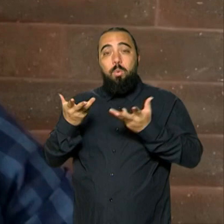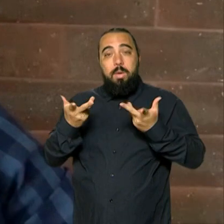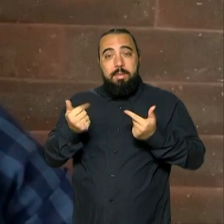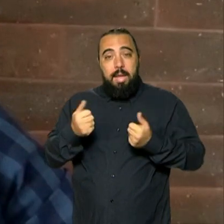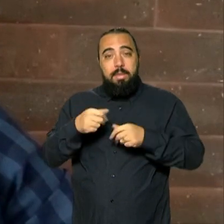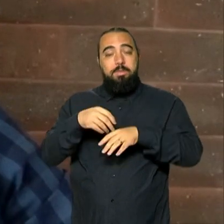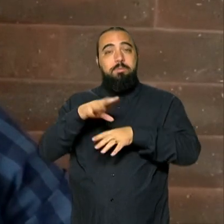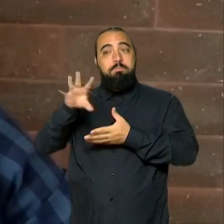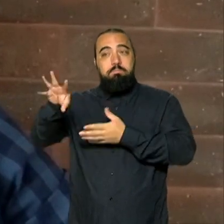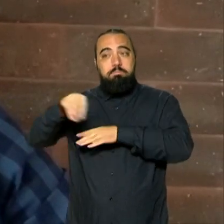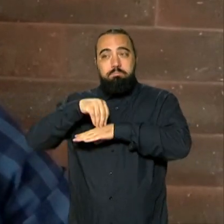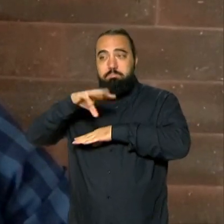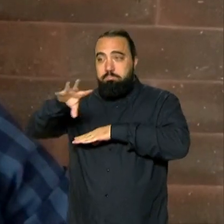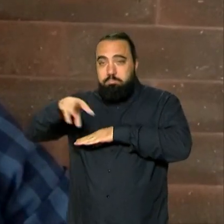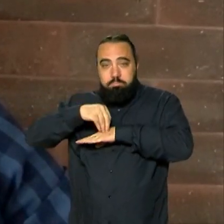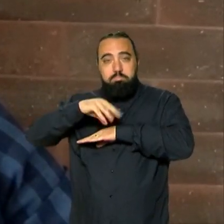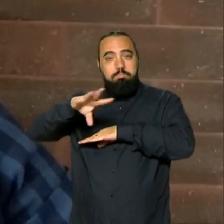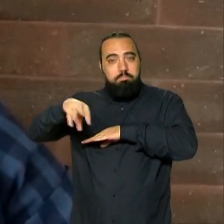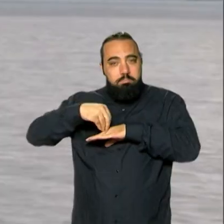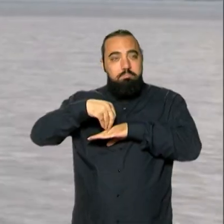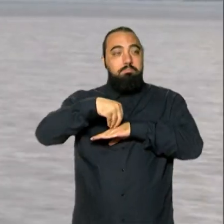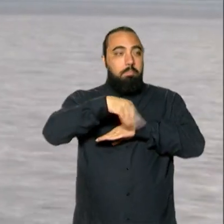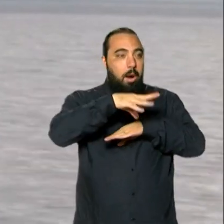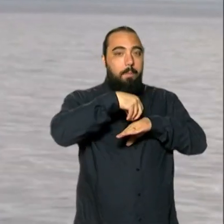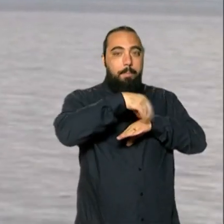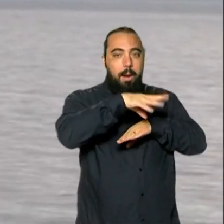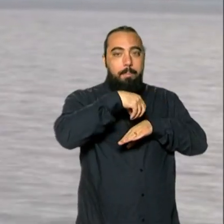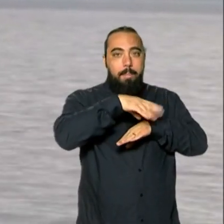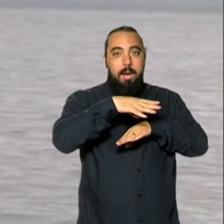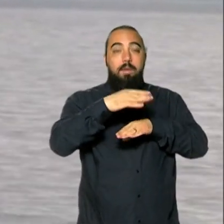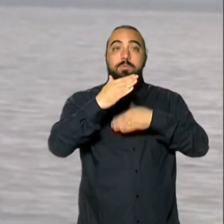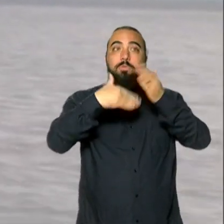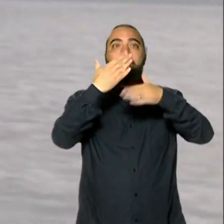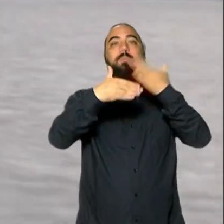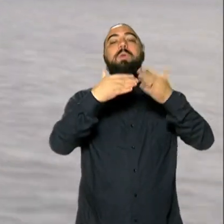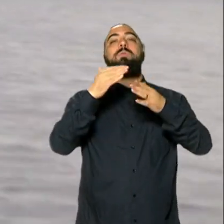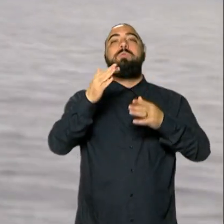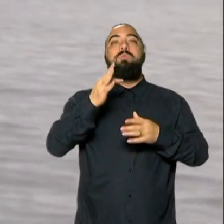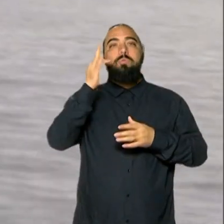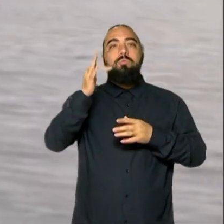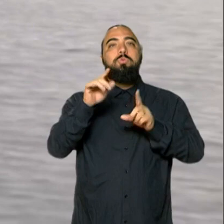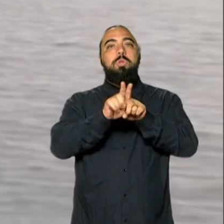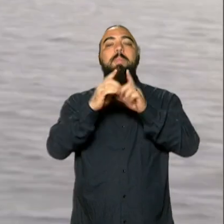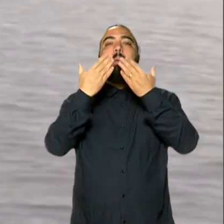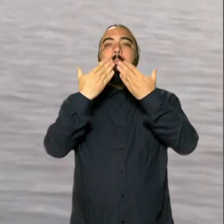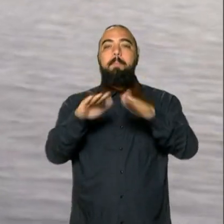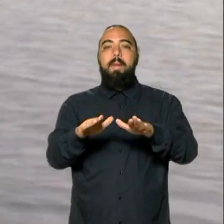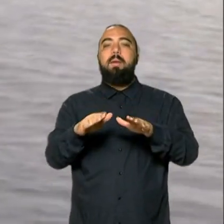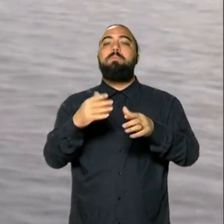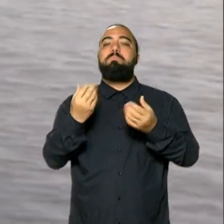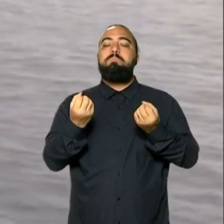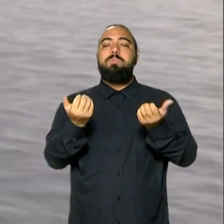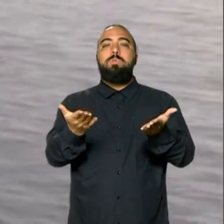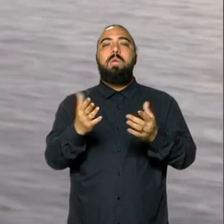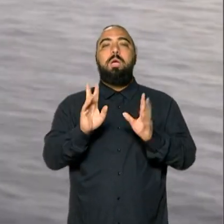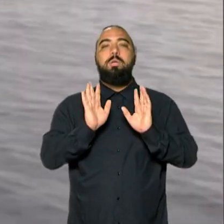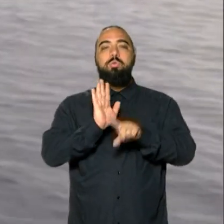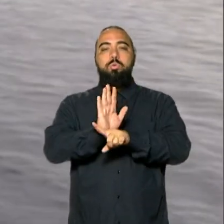informações, trazer novos desenvolvimentos e que, porventura, esses desenvolvimentos tragam benefícios para a sociedade.